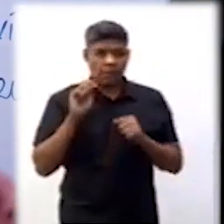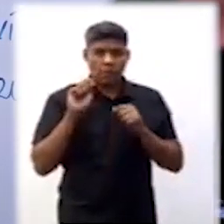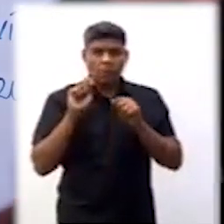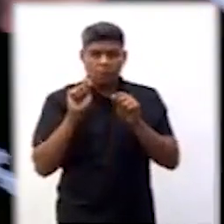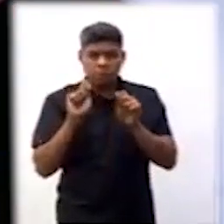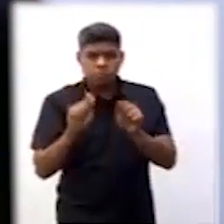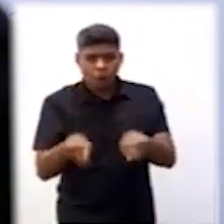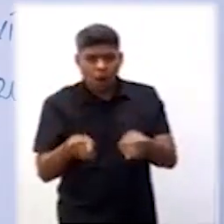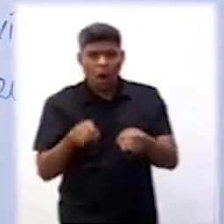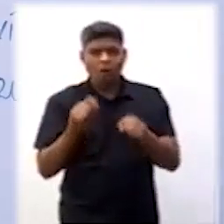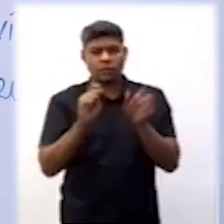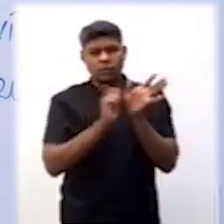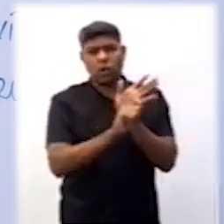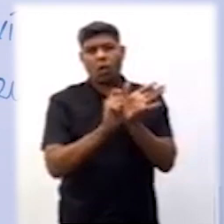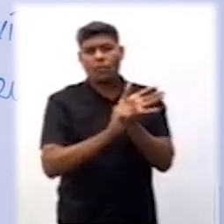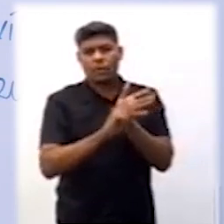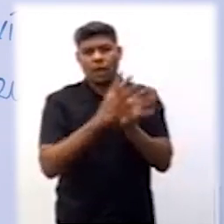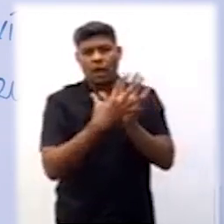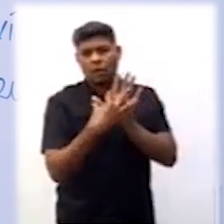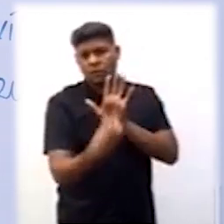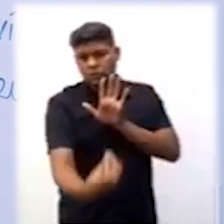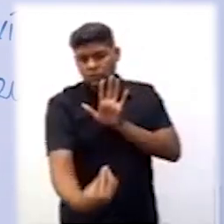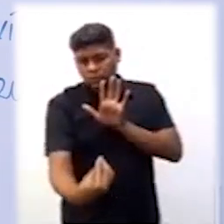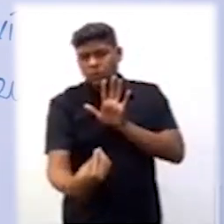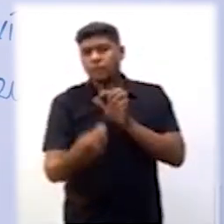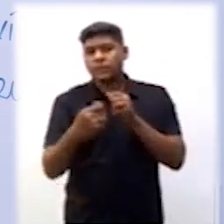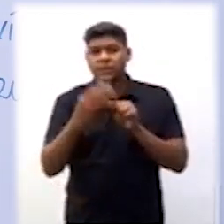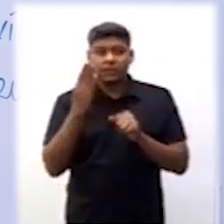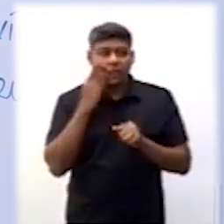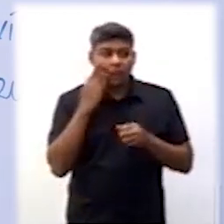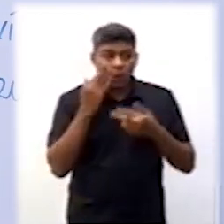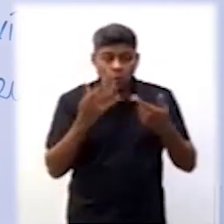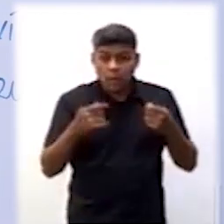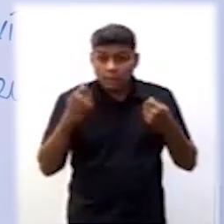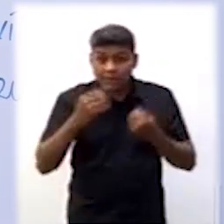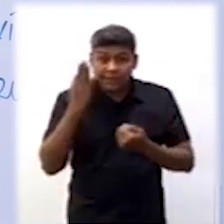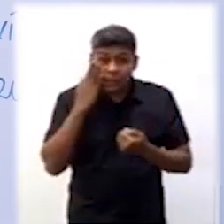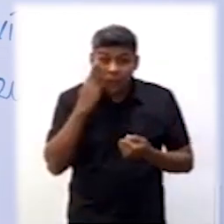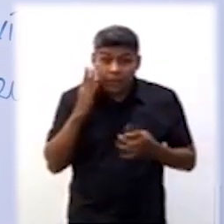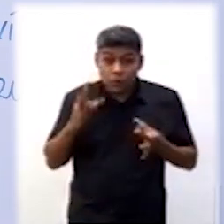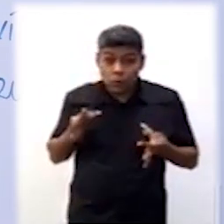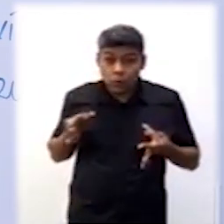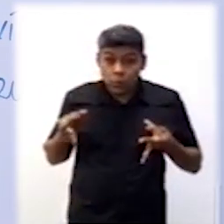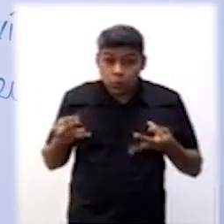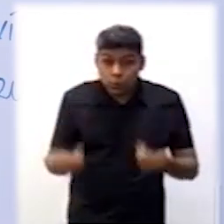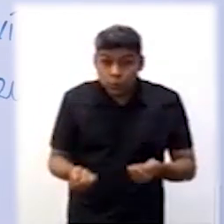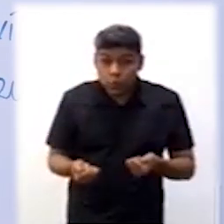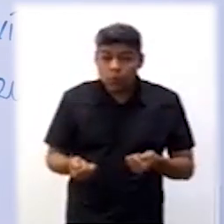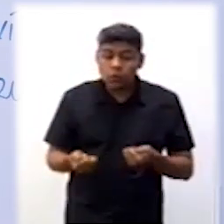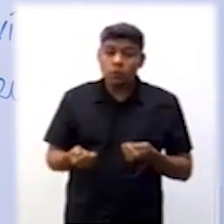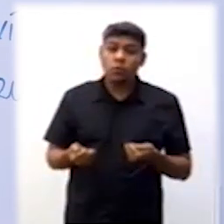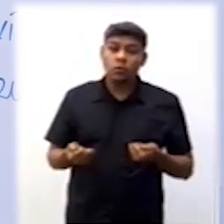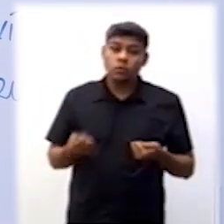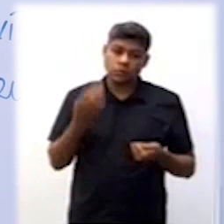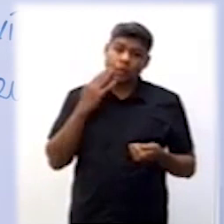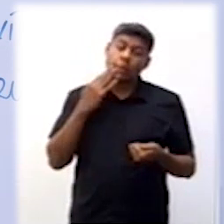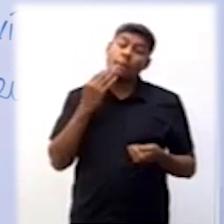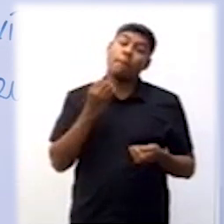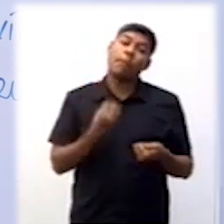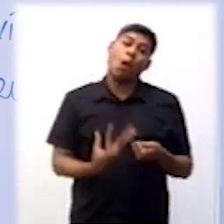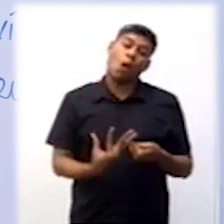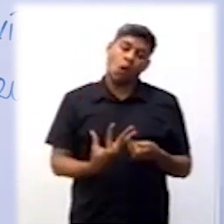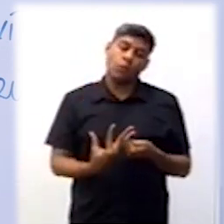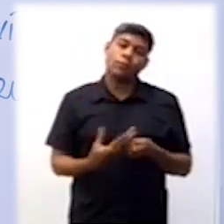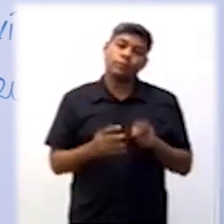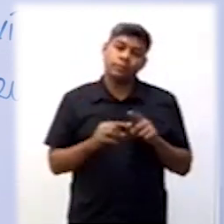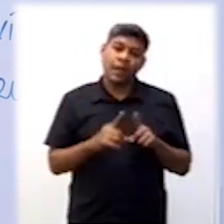passei um tempo aqui. Ei, tem que saber alguma coisa. Preciso saber de tudo isso? Sinceramente, seria bom. Mas